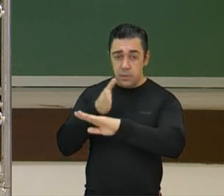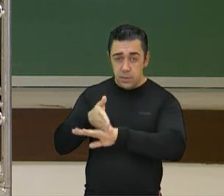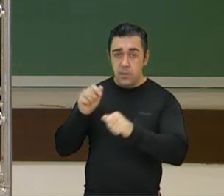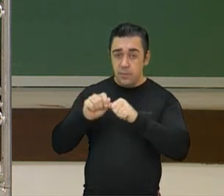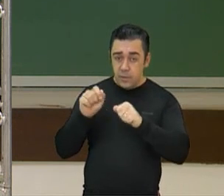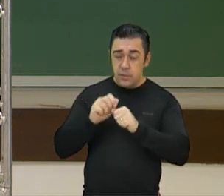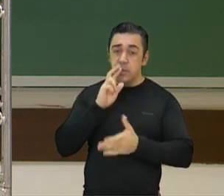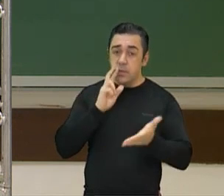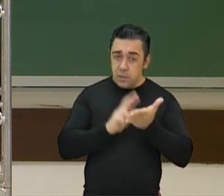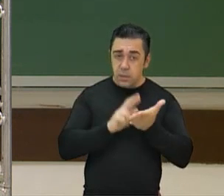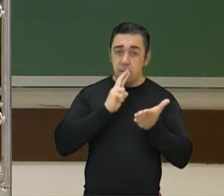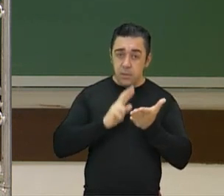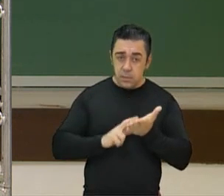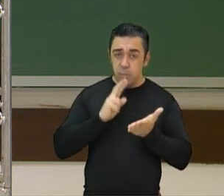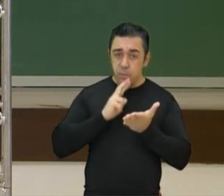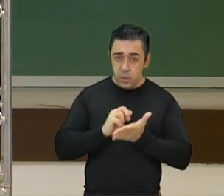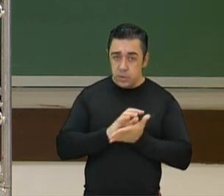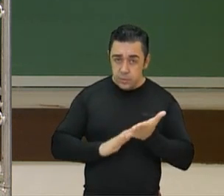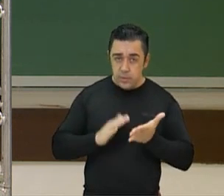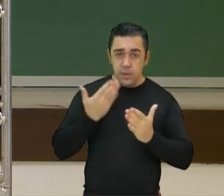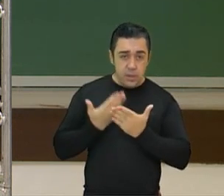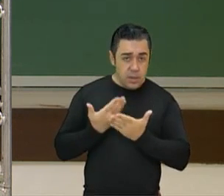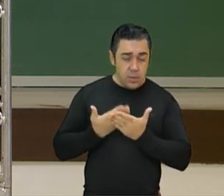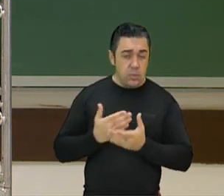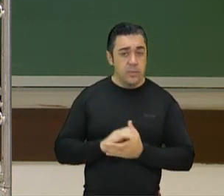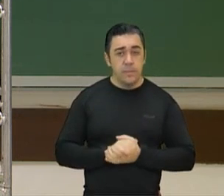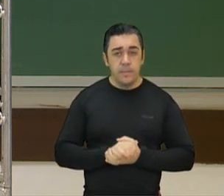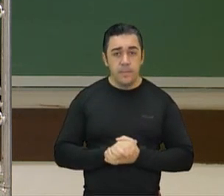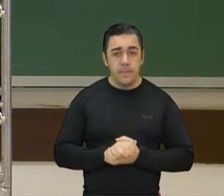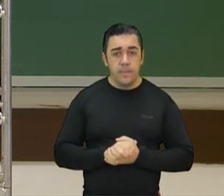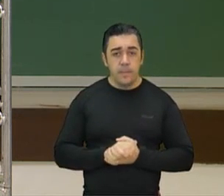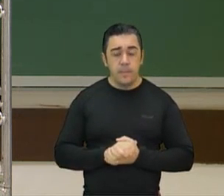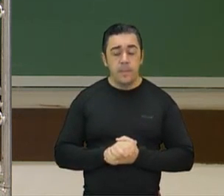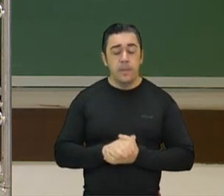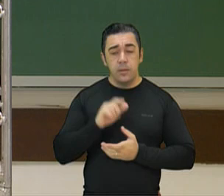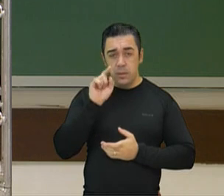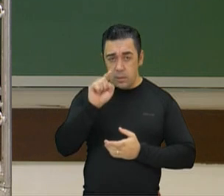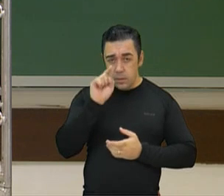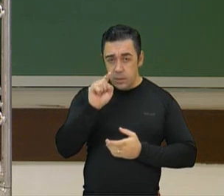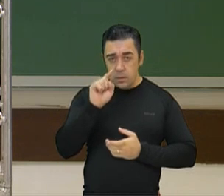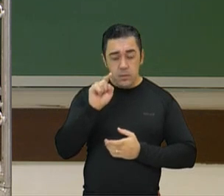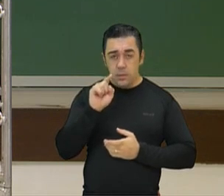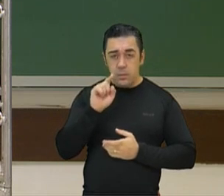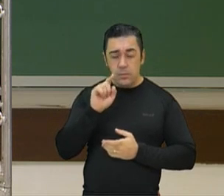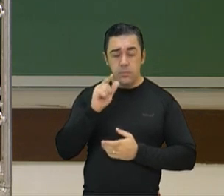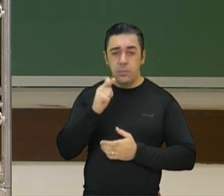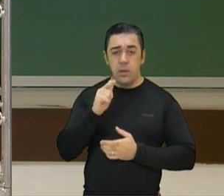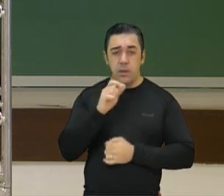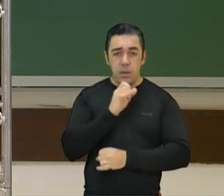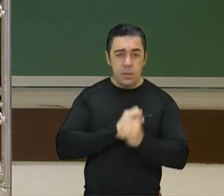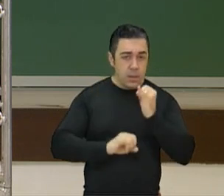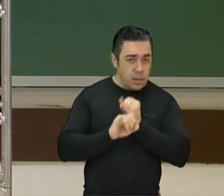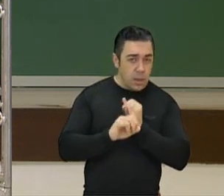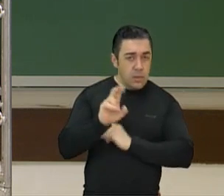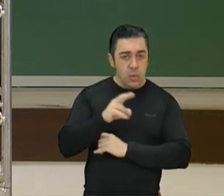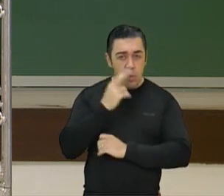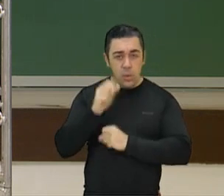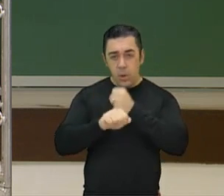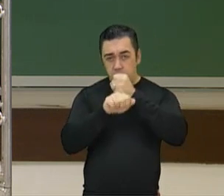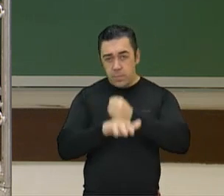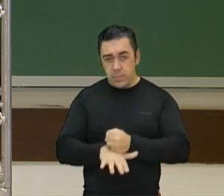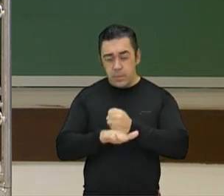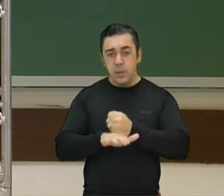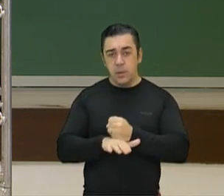os exercícios da nossa aula, das nossas aulas. Você que não tem acesso ao